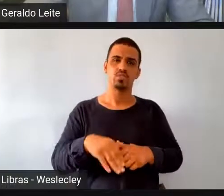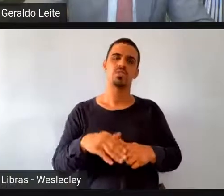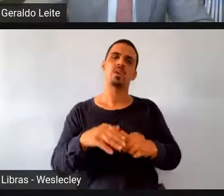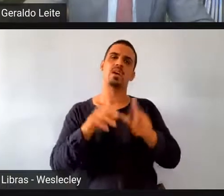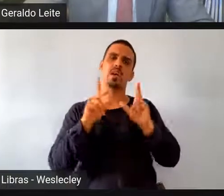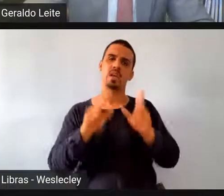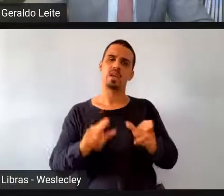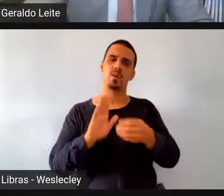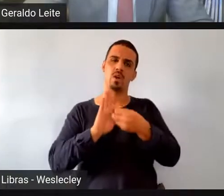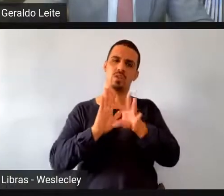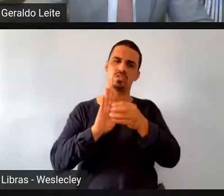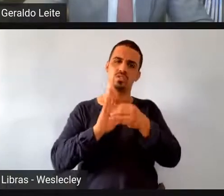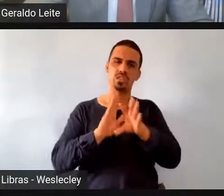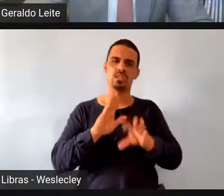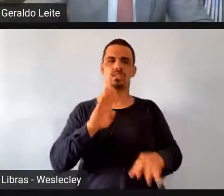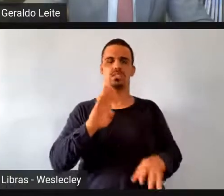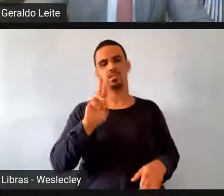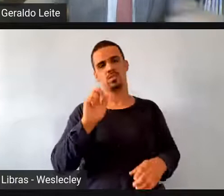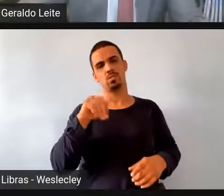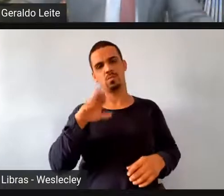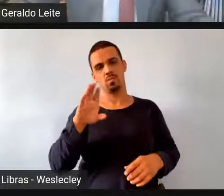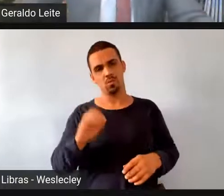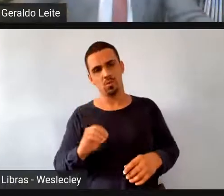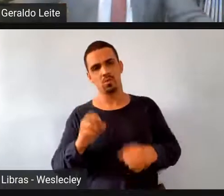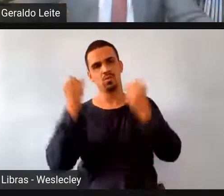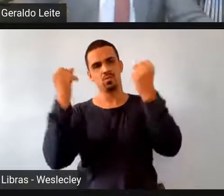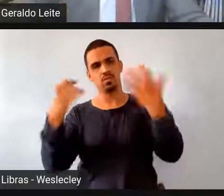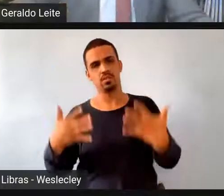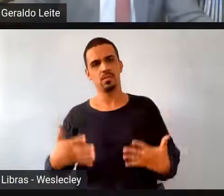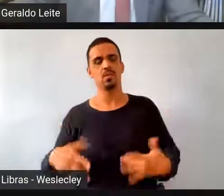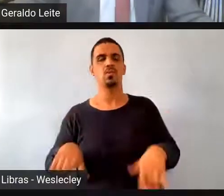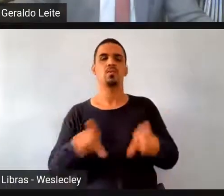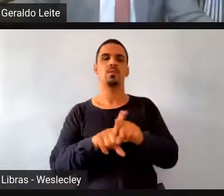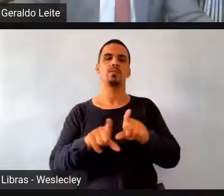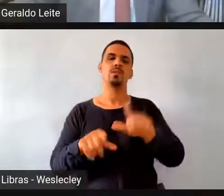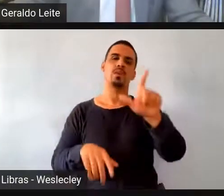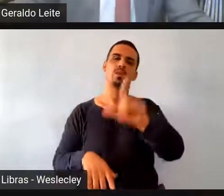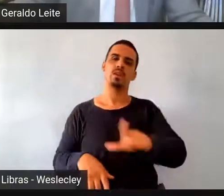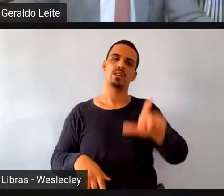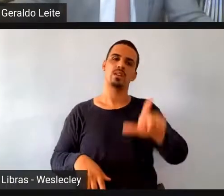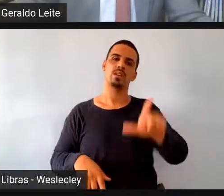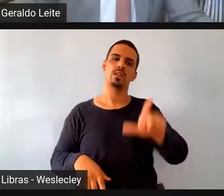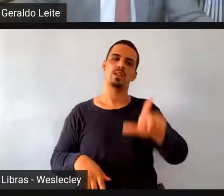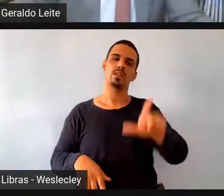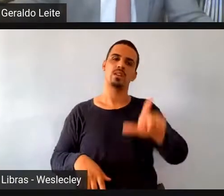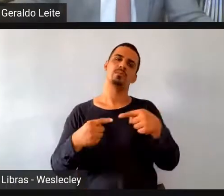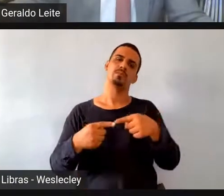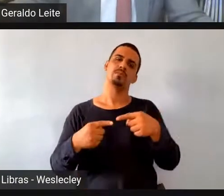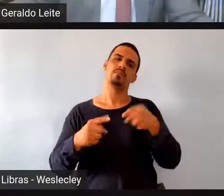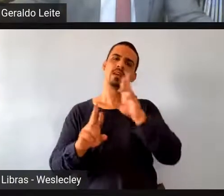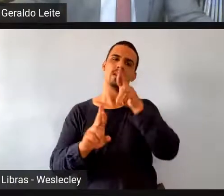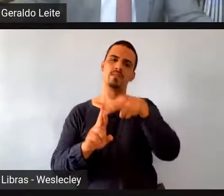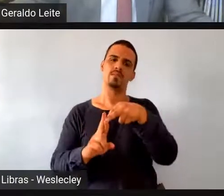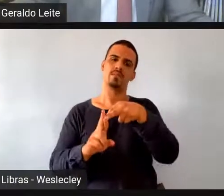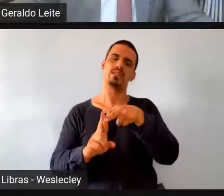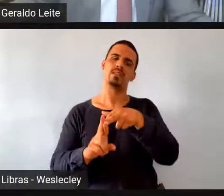Bruno indicou, que é o que a literatura indica, a experiência internacional recomenda. Difícil